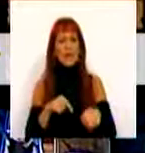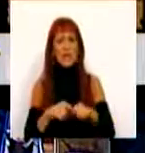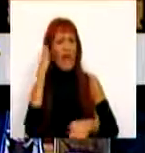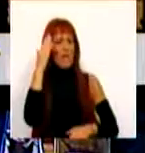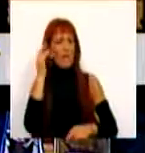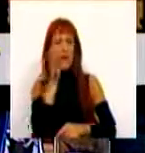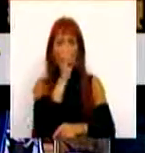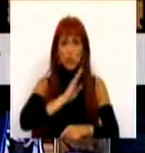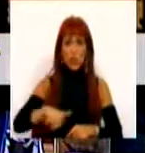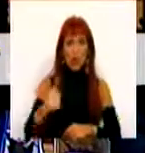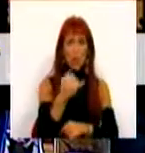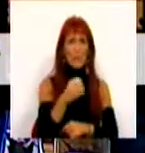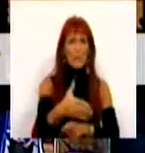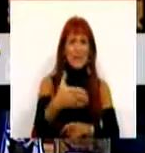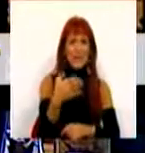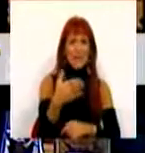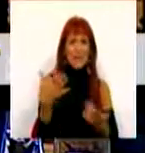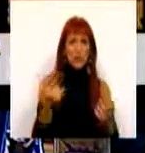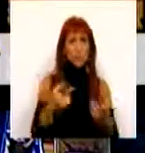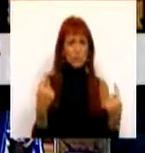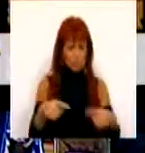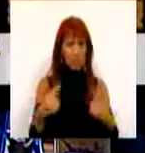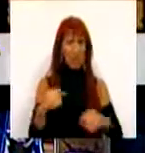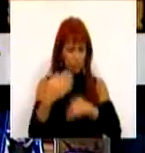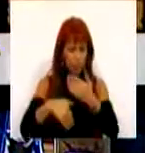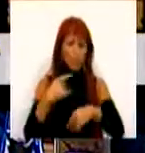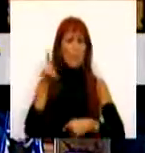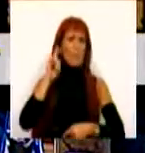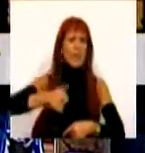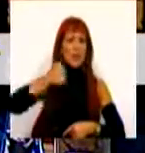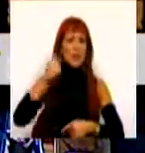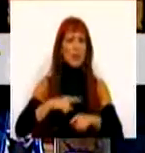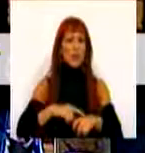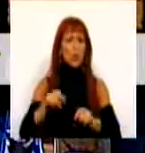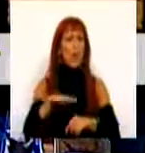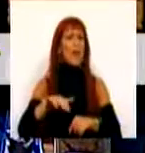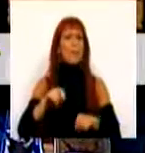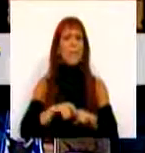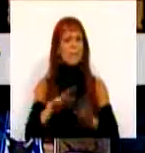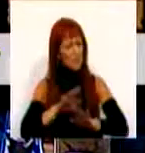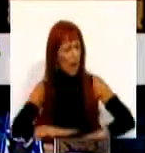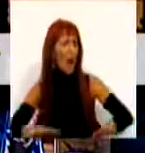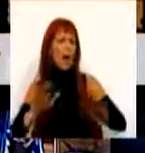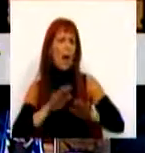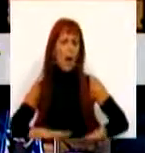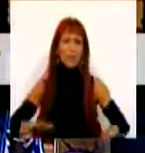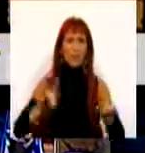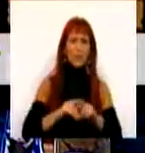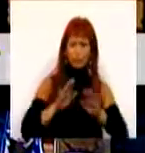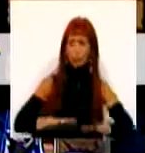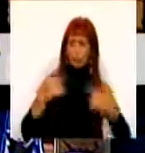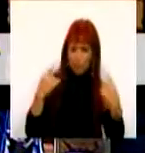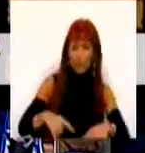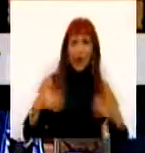estimativa de execução para 2017, que aliás tem decorrido essencialmente num clima de serenidade e de